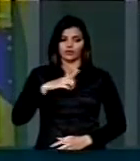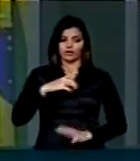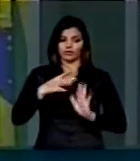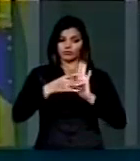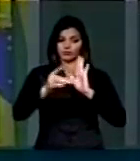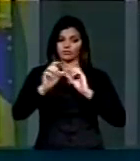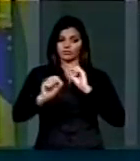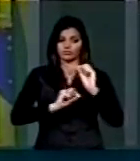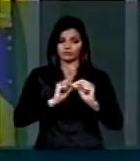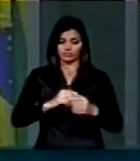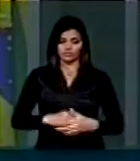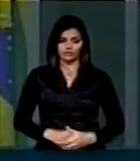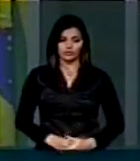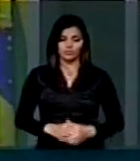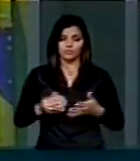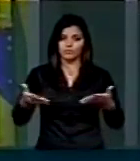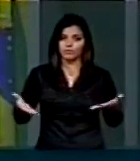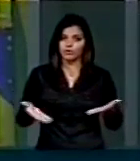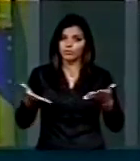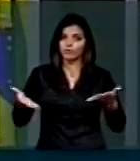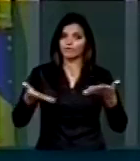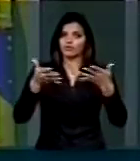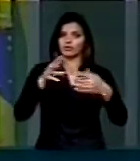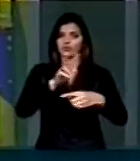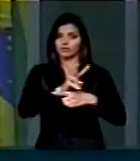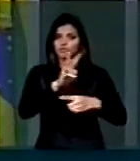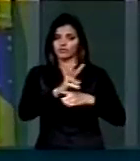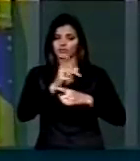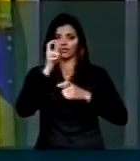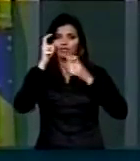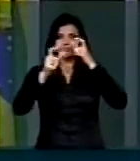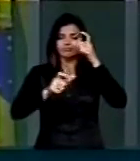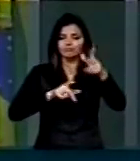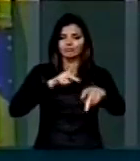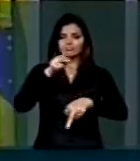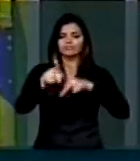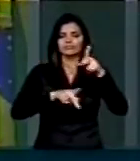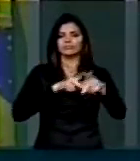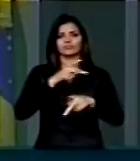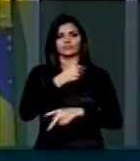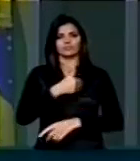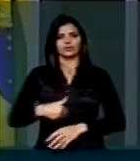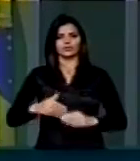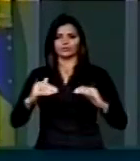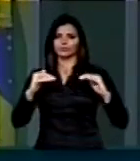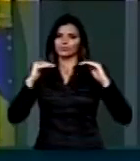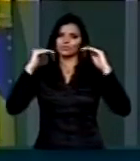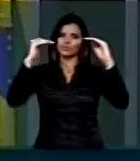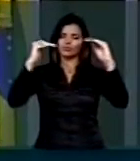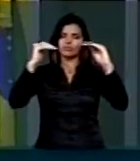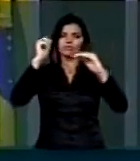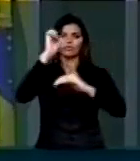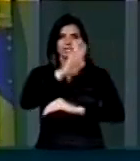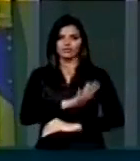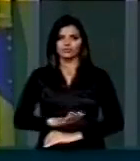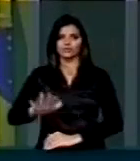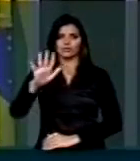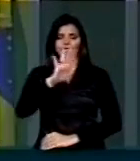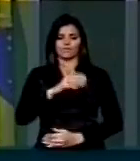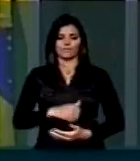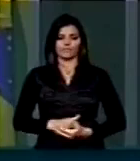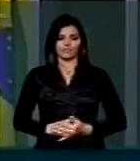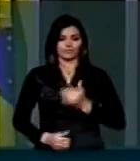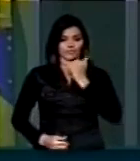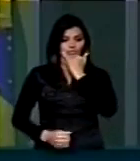seguinte: promover a defesa do interesse público e da soberania nacional, respeitar Um minuto, dá